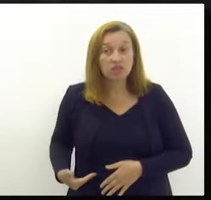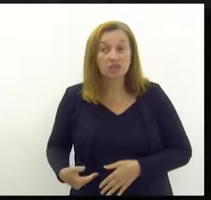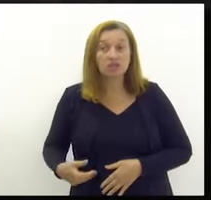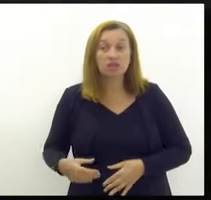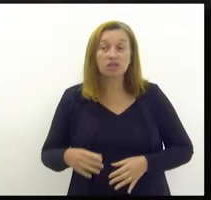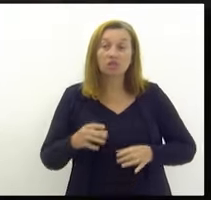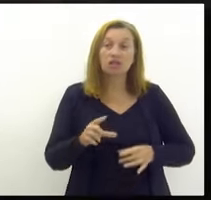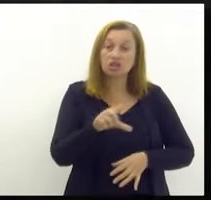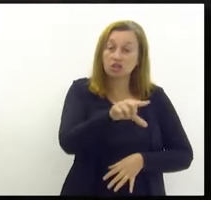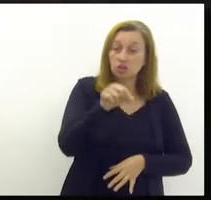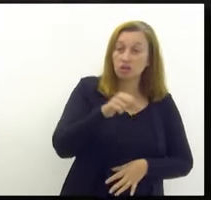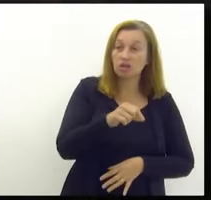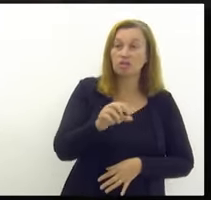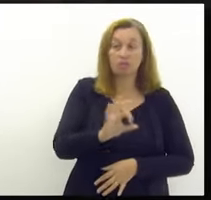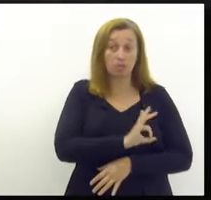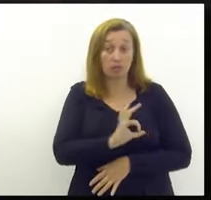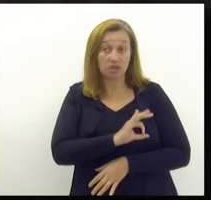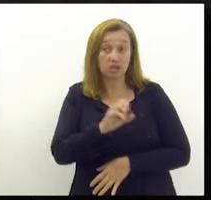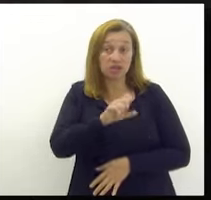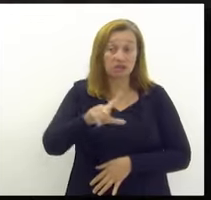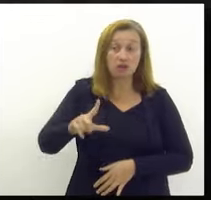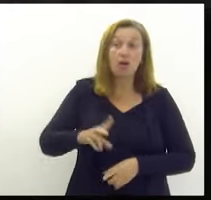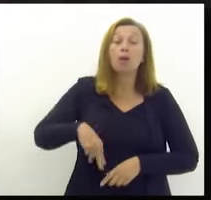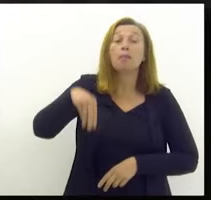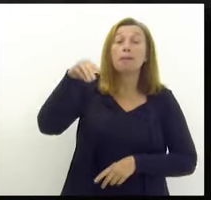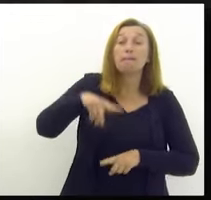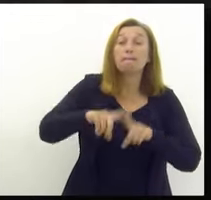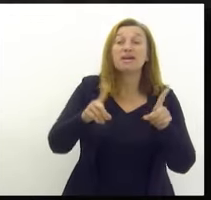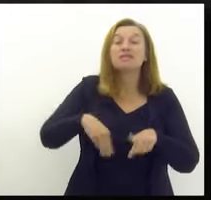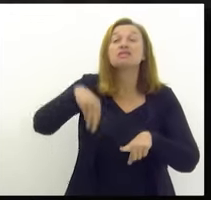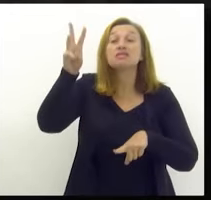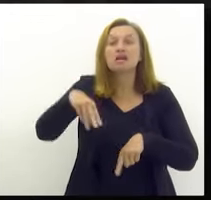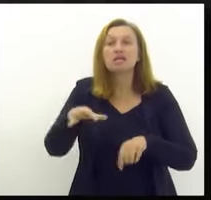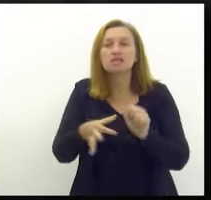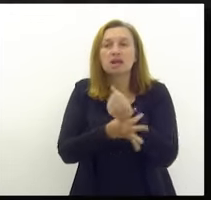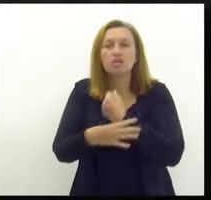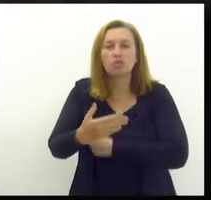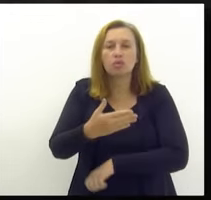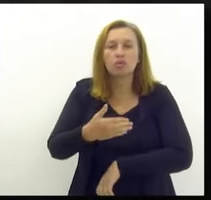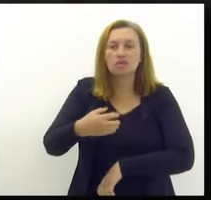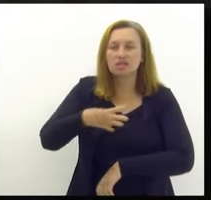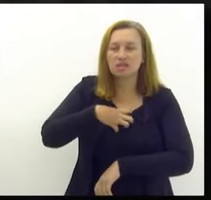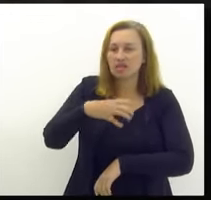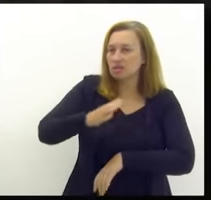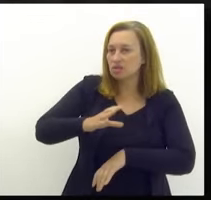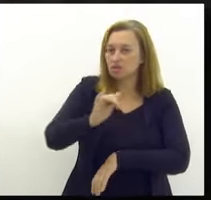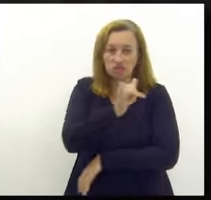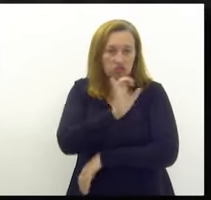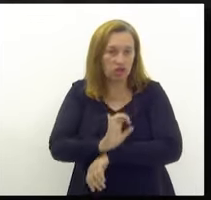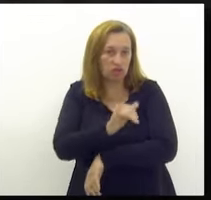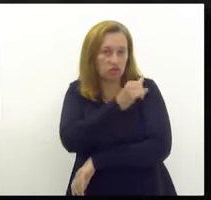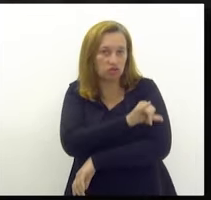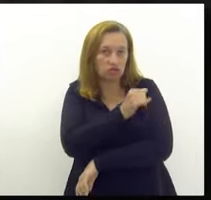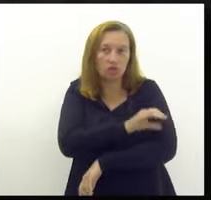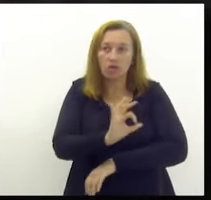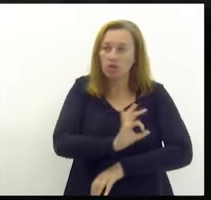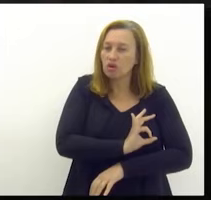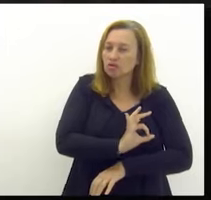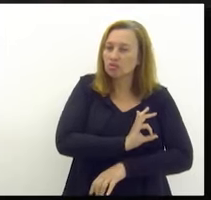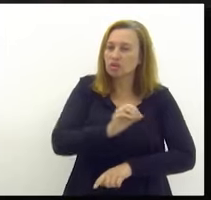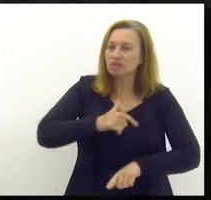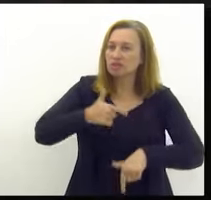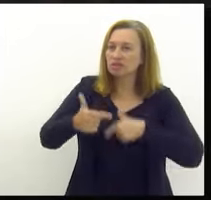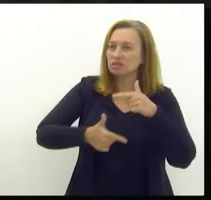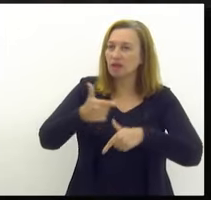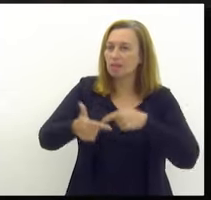Civil mas evidentemente quem é que se sente mais seguro no estado do Rio de Janeiro com as polícias fazendo operações